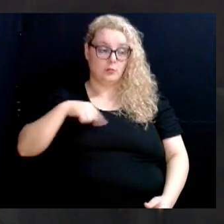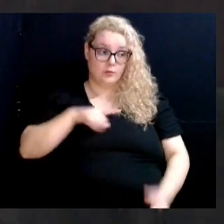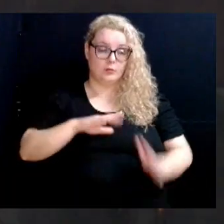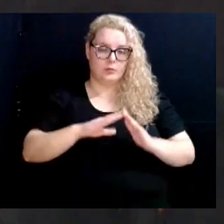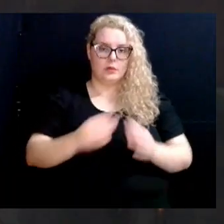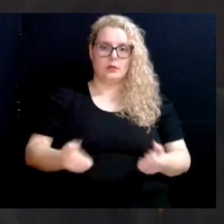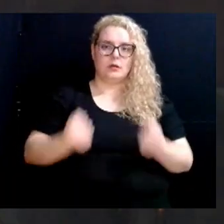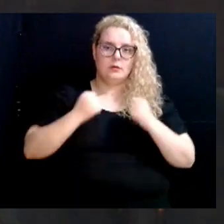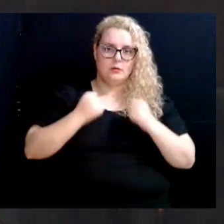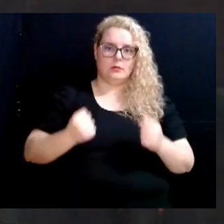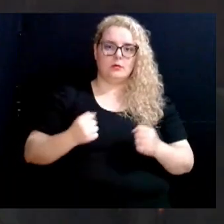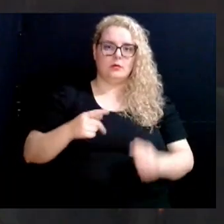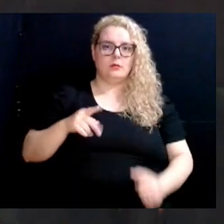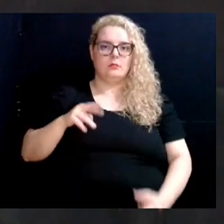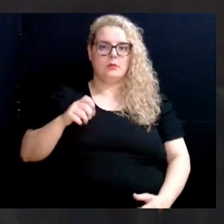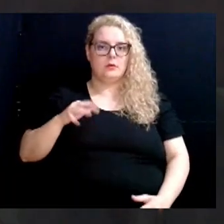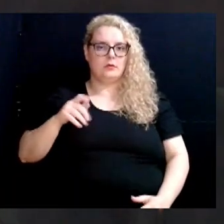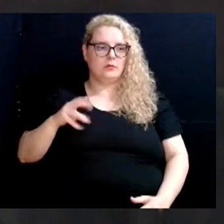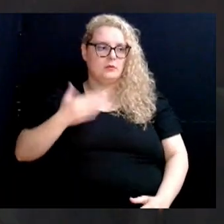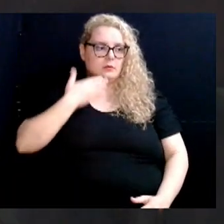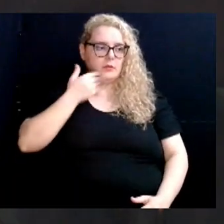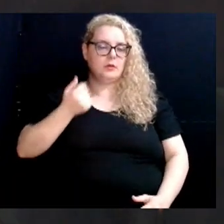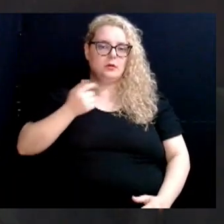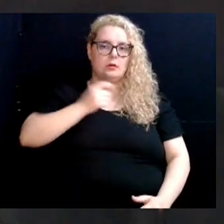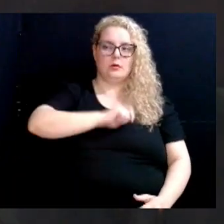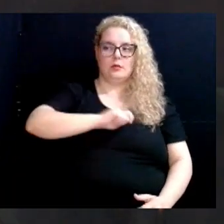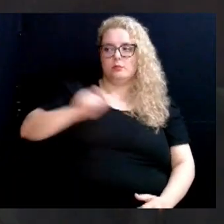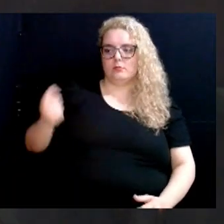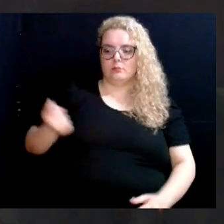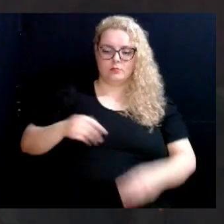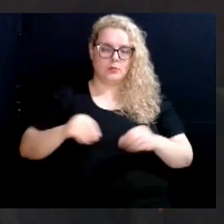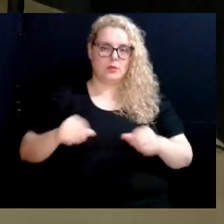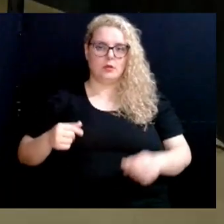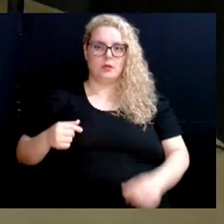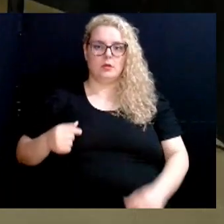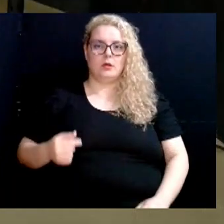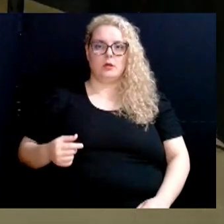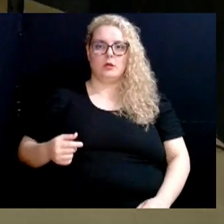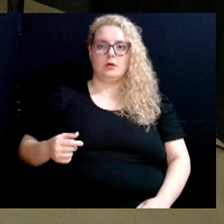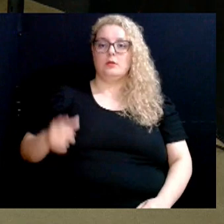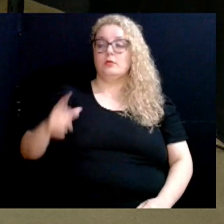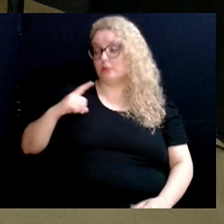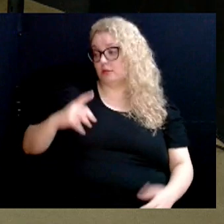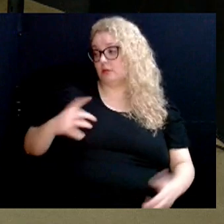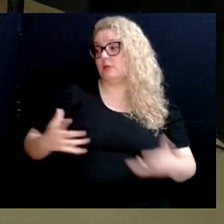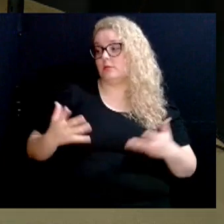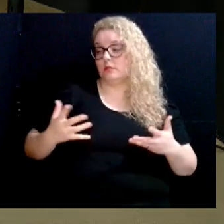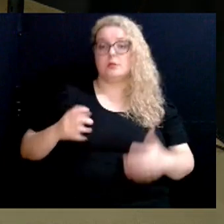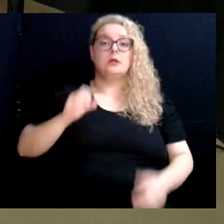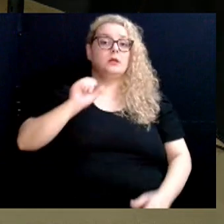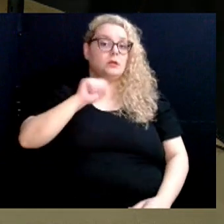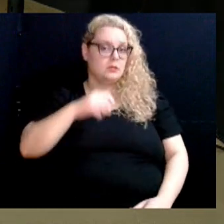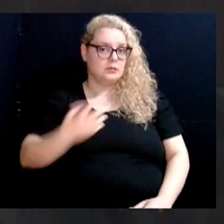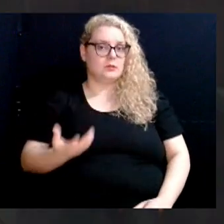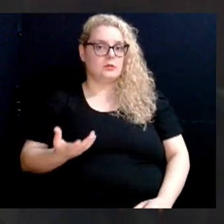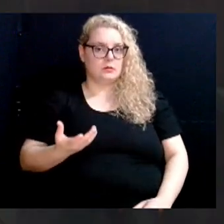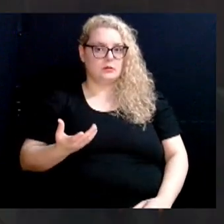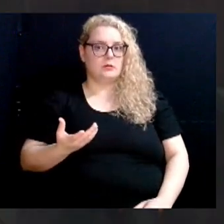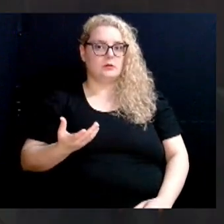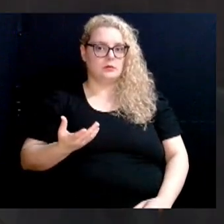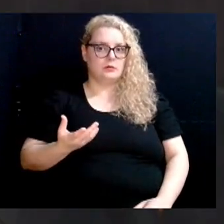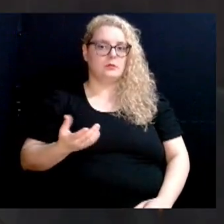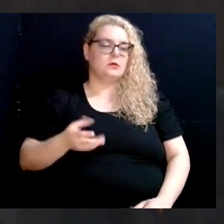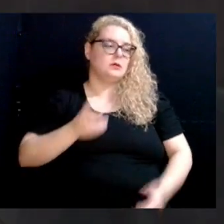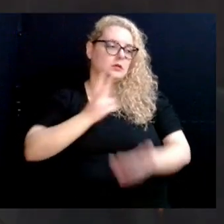para performar melhor no beach tênis. Tá. Então eu não fui para academia Você porque eu teve gostava. uma motivação. Isso. Então, e sempre achar